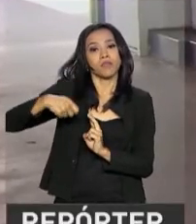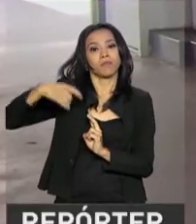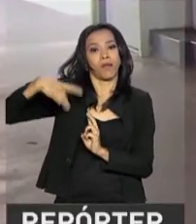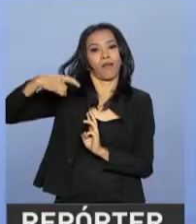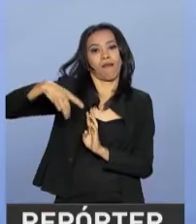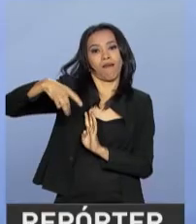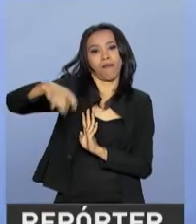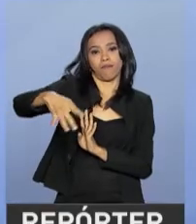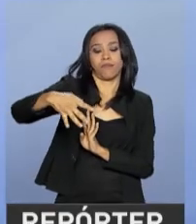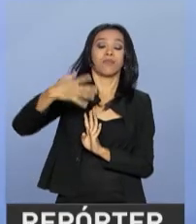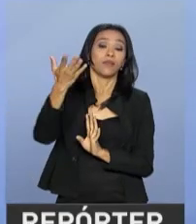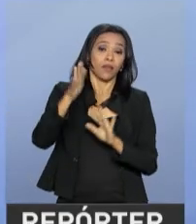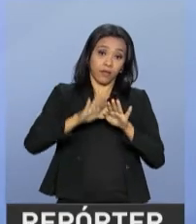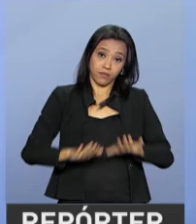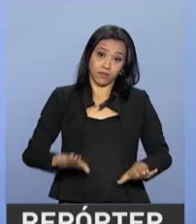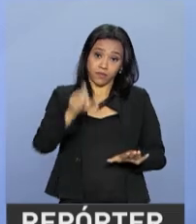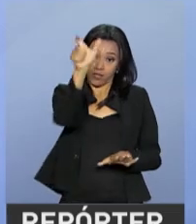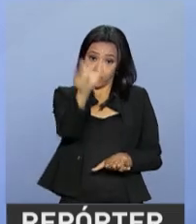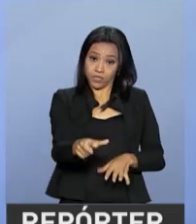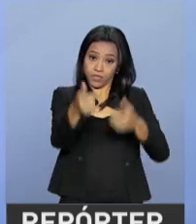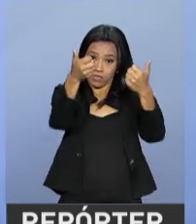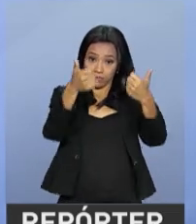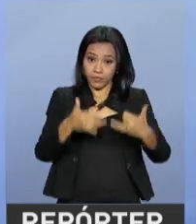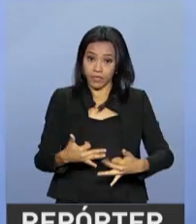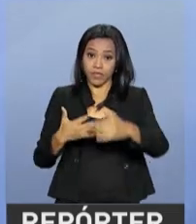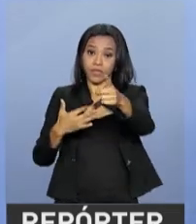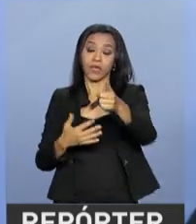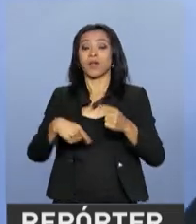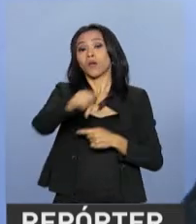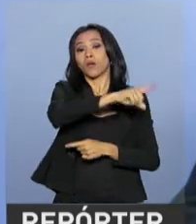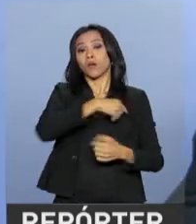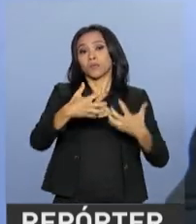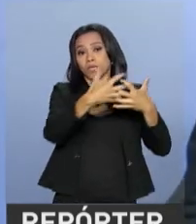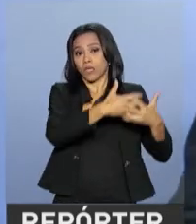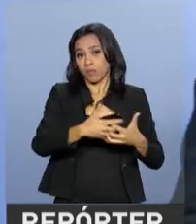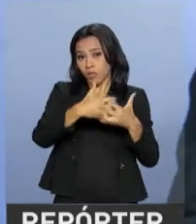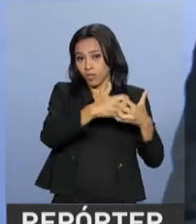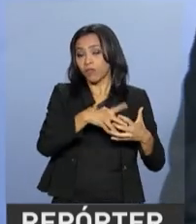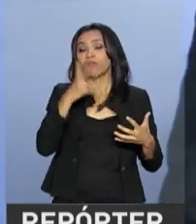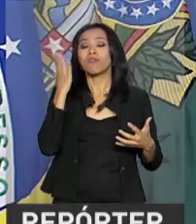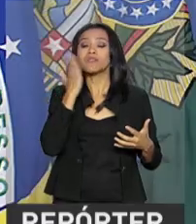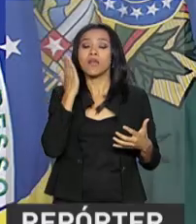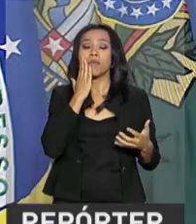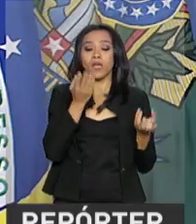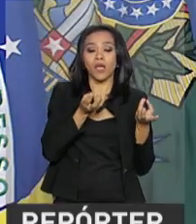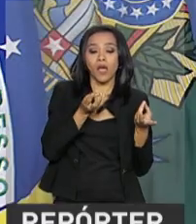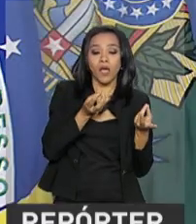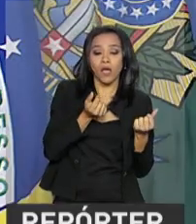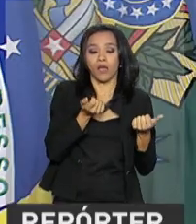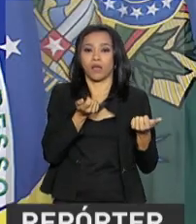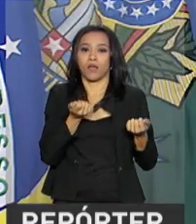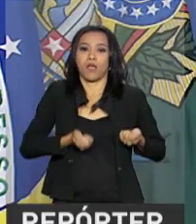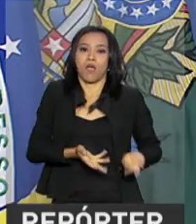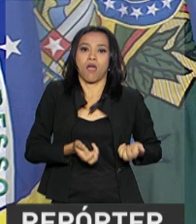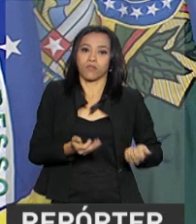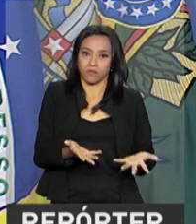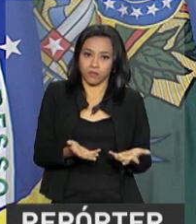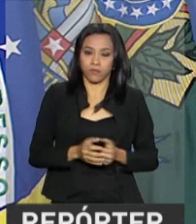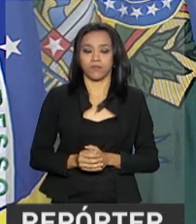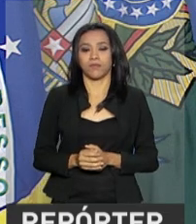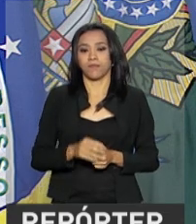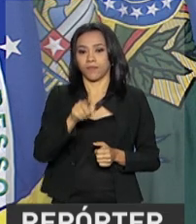assim segundo o presidente michel temer os caminhoneiros não poder prever os seus gastos essa redução